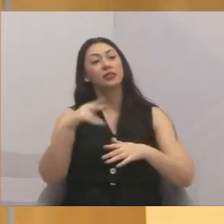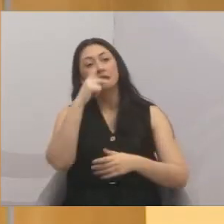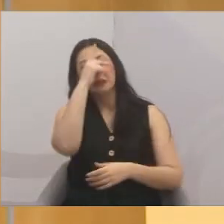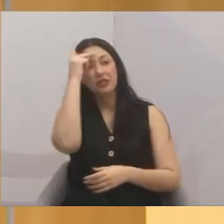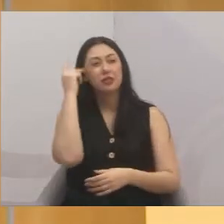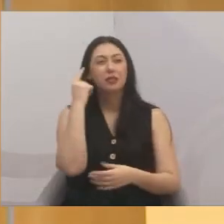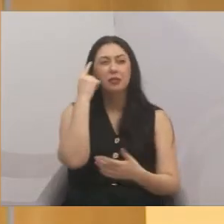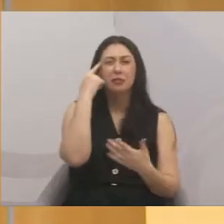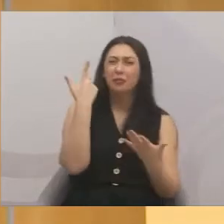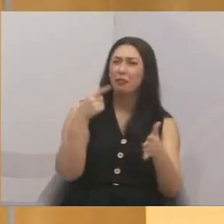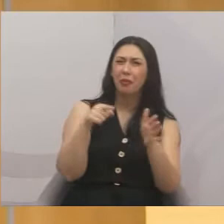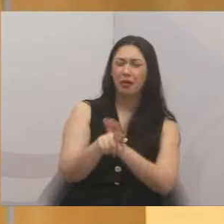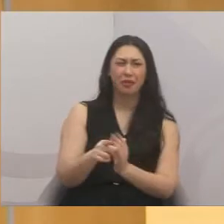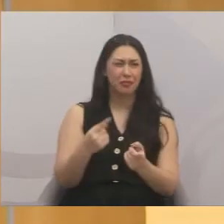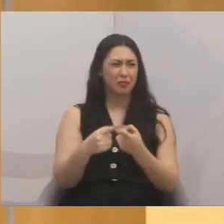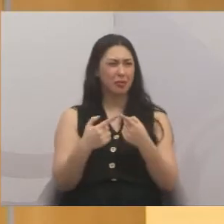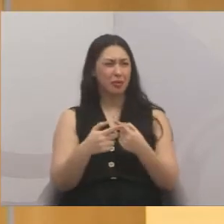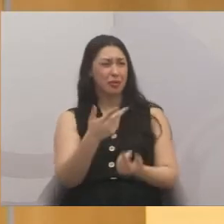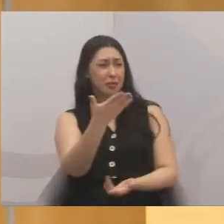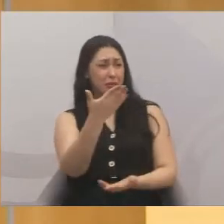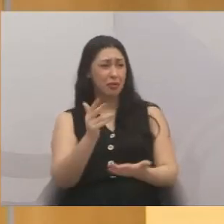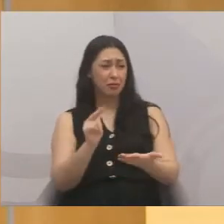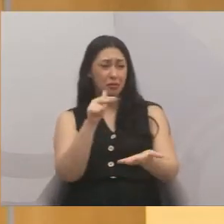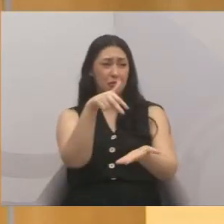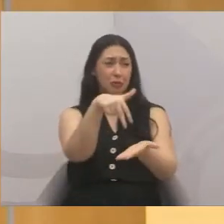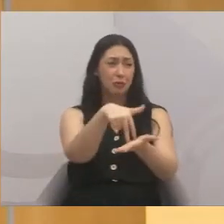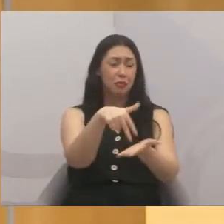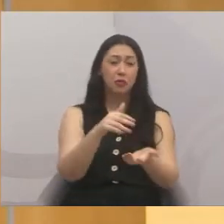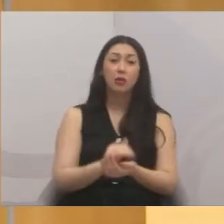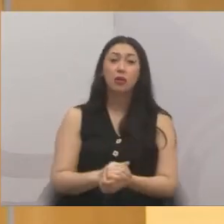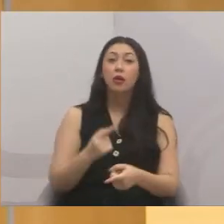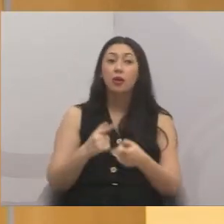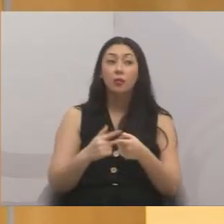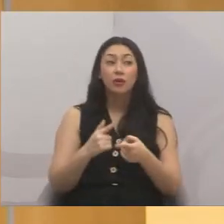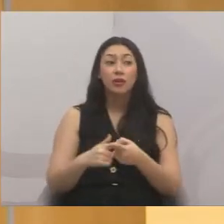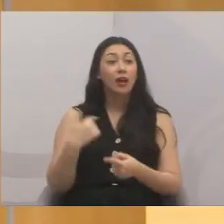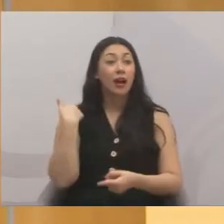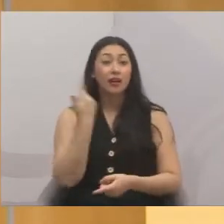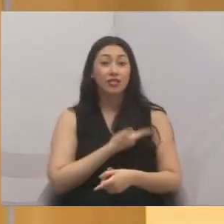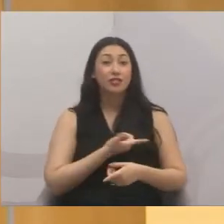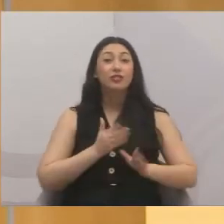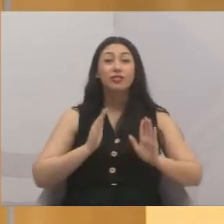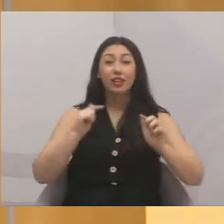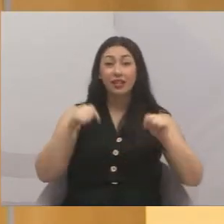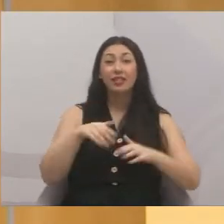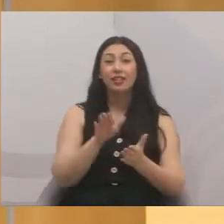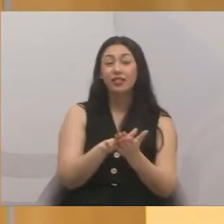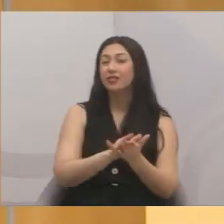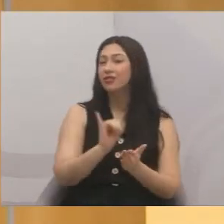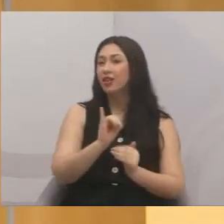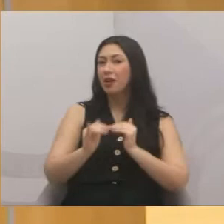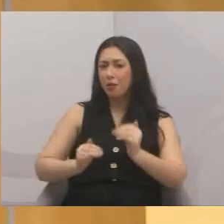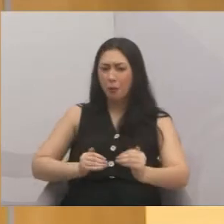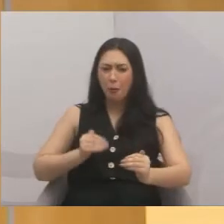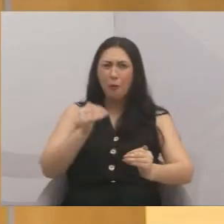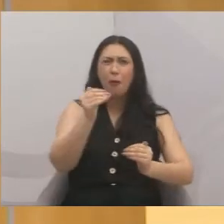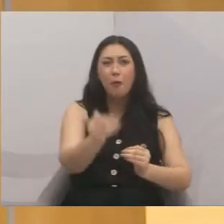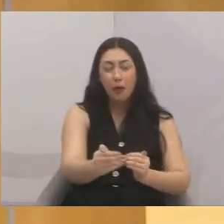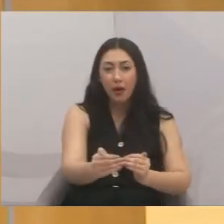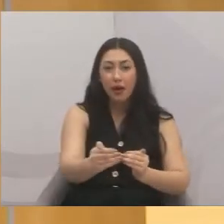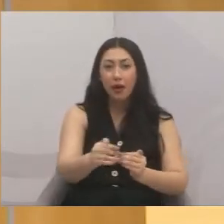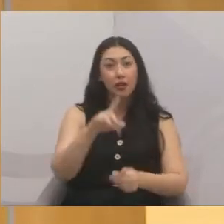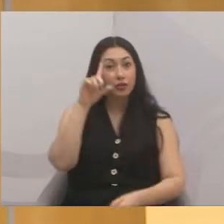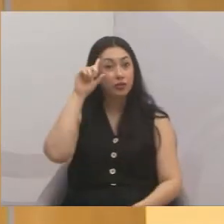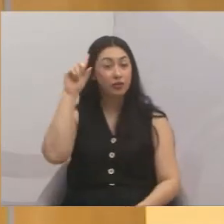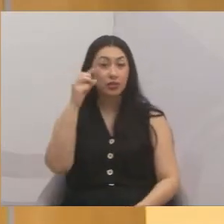se perguntando por que a Girlane está aqui na tribuna. Porque a gente deu um grande passo em Jacareí. Porque, a partir de 3 de janeiro, a